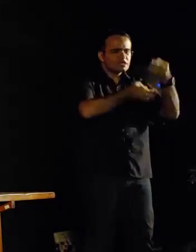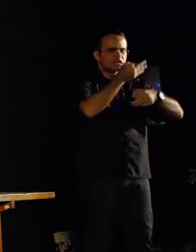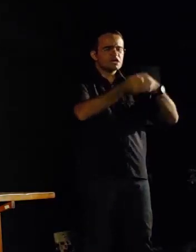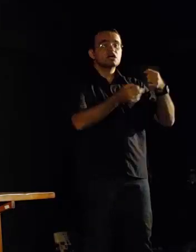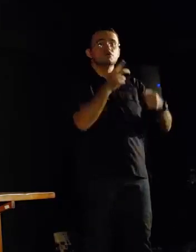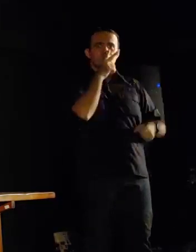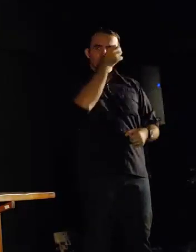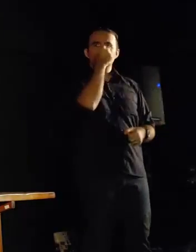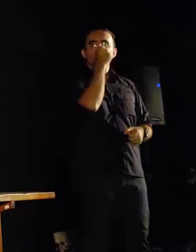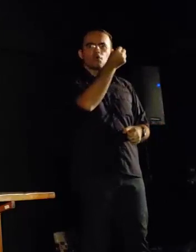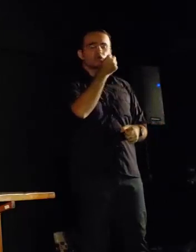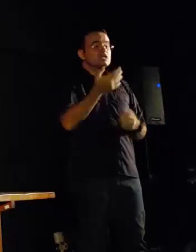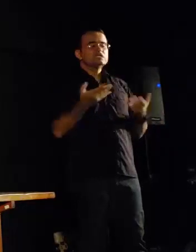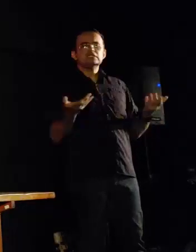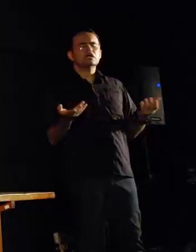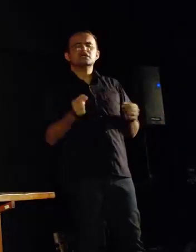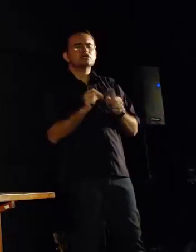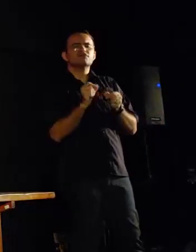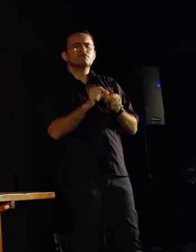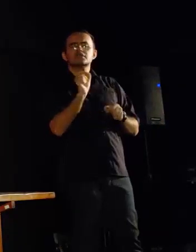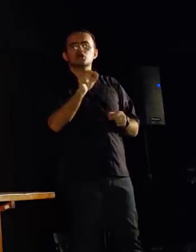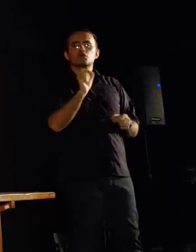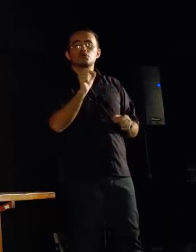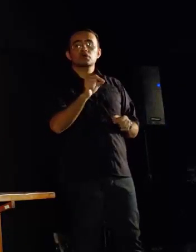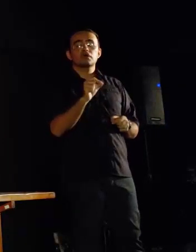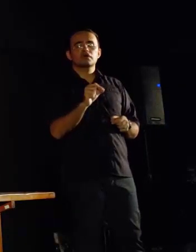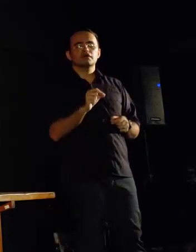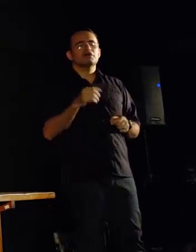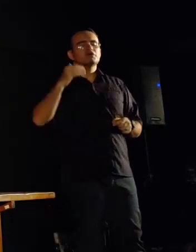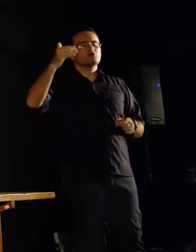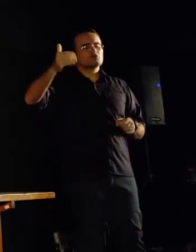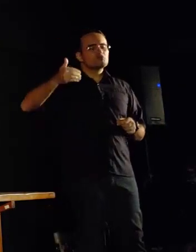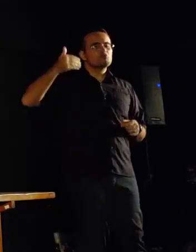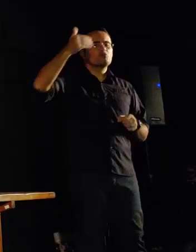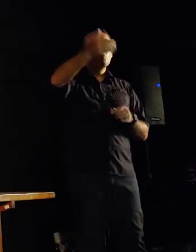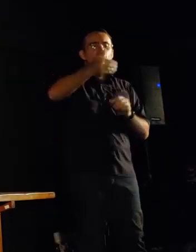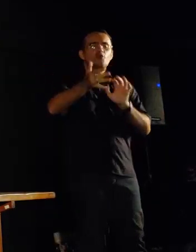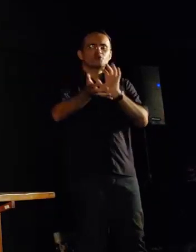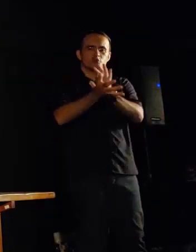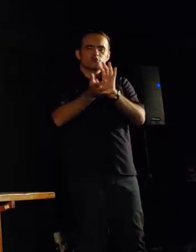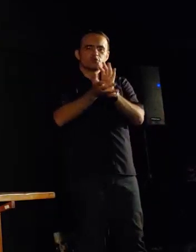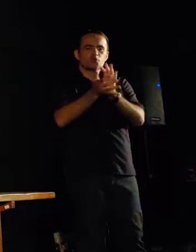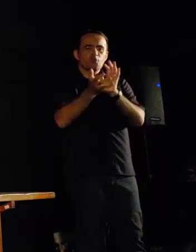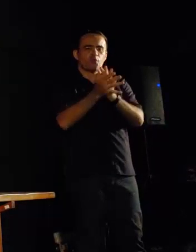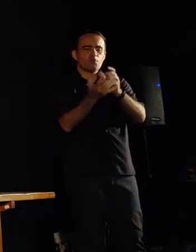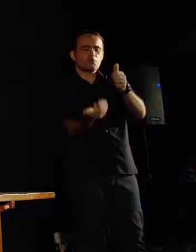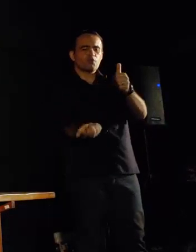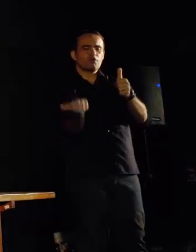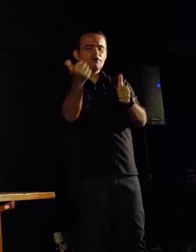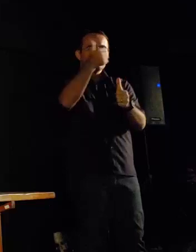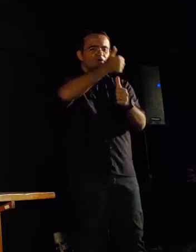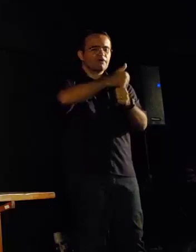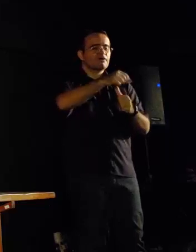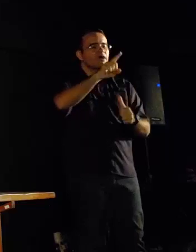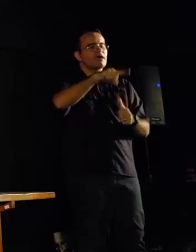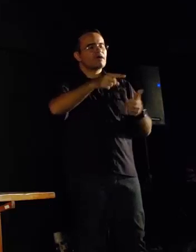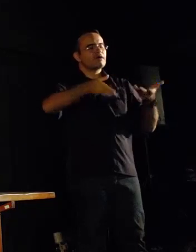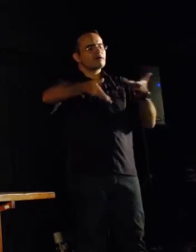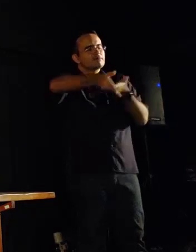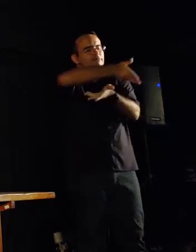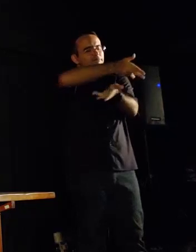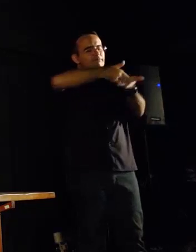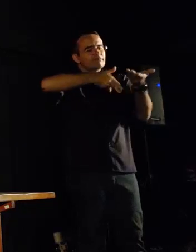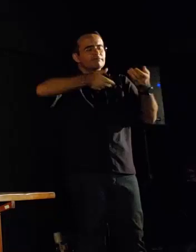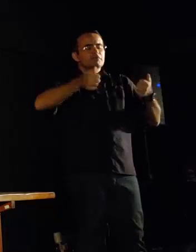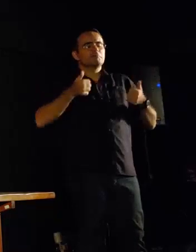Você promete que a classe intelectual que virá vai se transformar, vai ser a classe mais bem integrada.